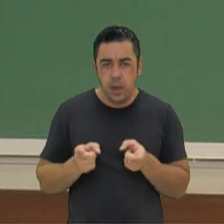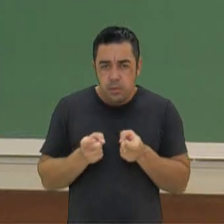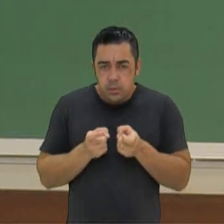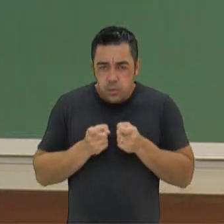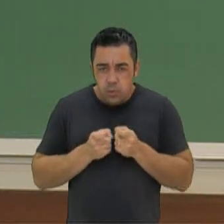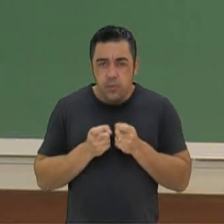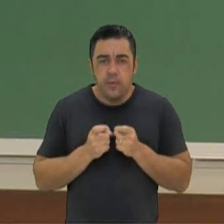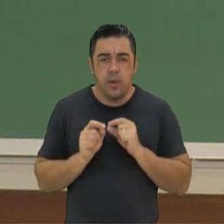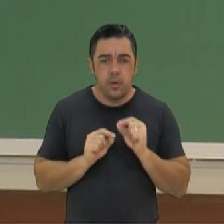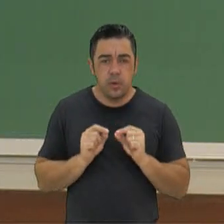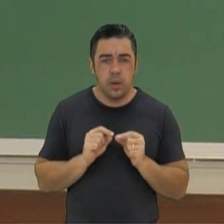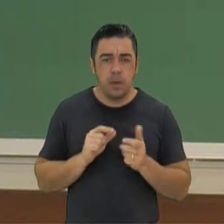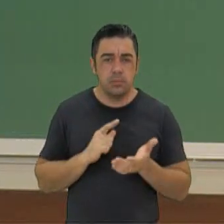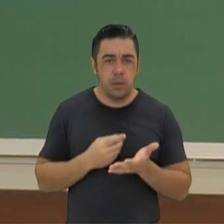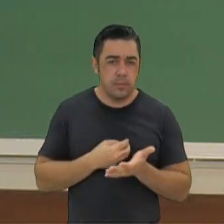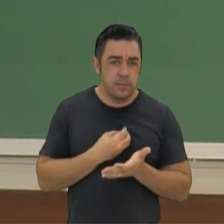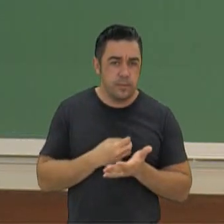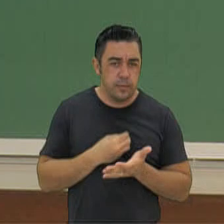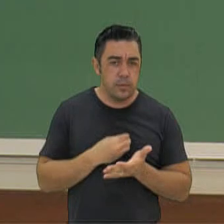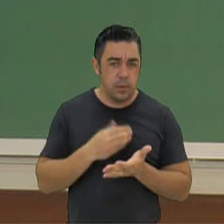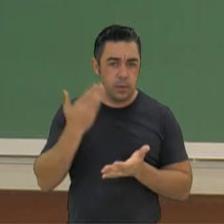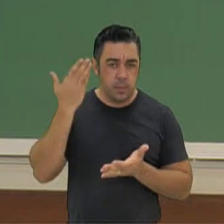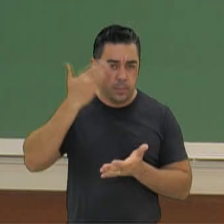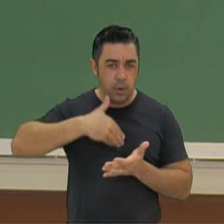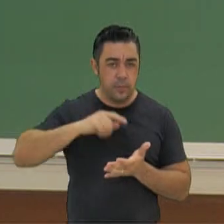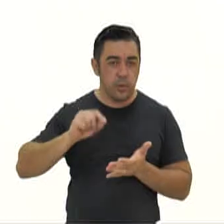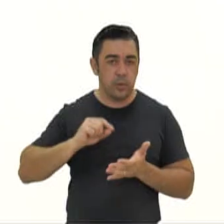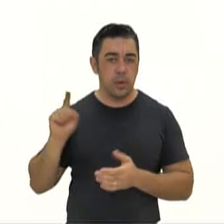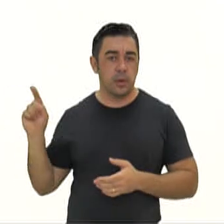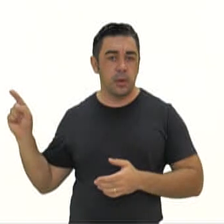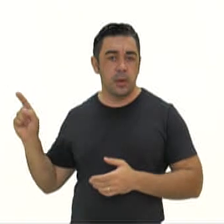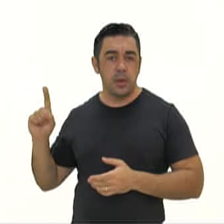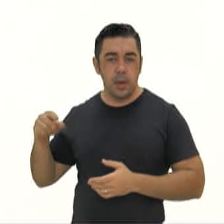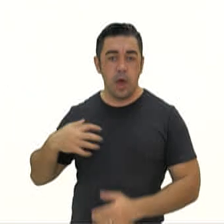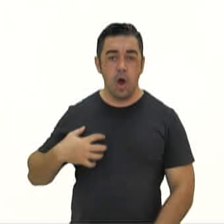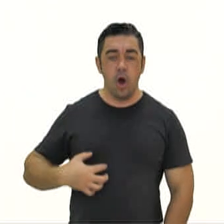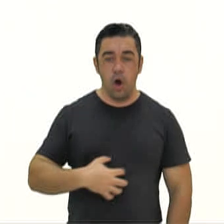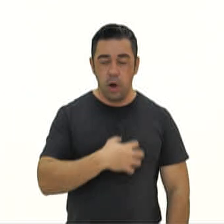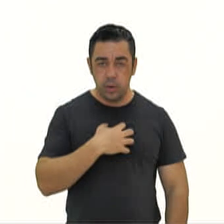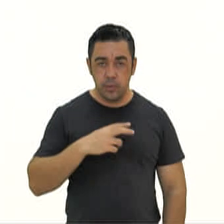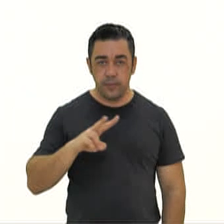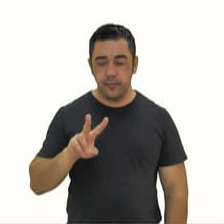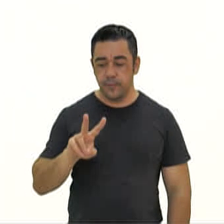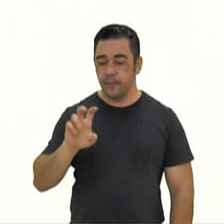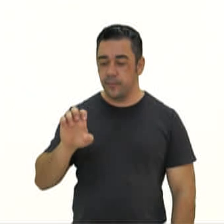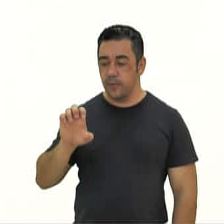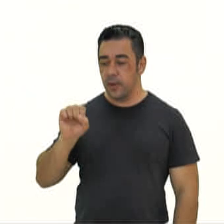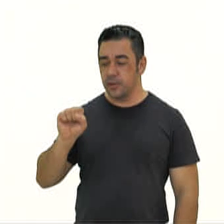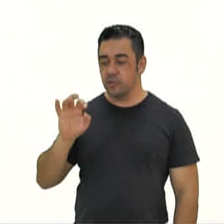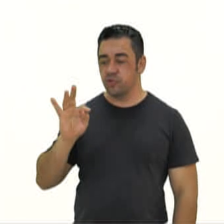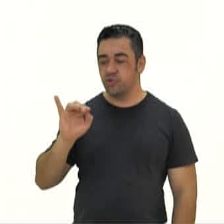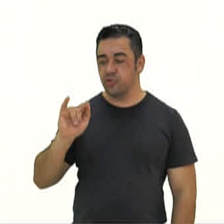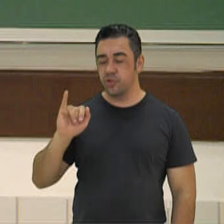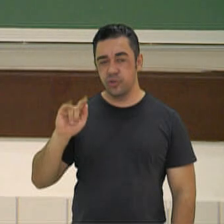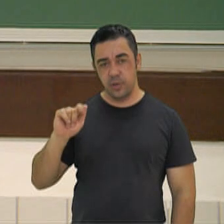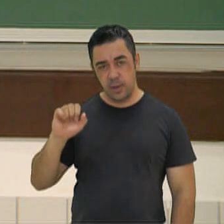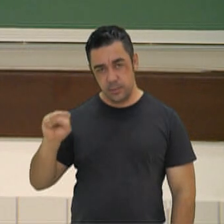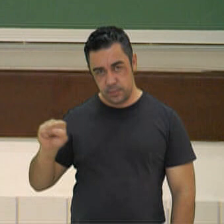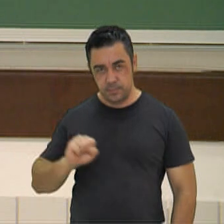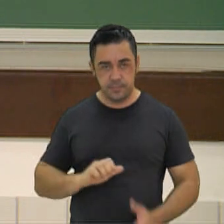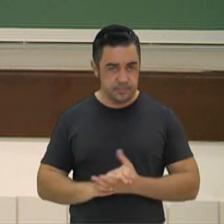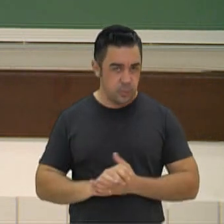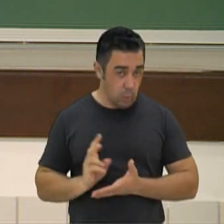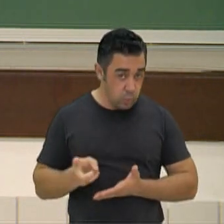alguns seres vivos e que confirmam a evolução, chama-se órgãos vestigiais, acertou. Belezinha? Vamos prosseguir